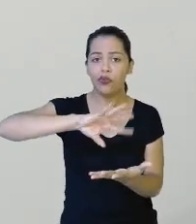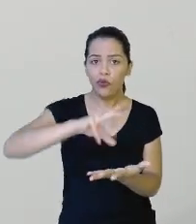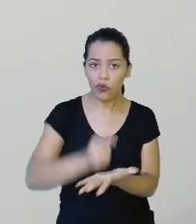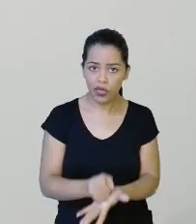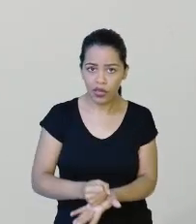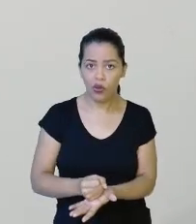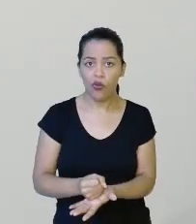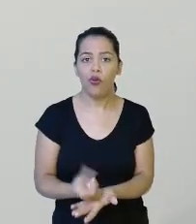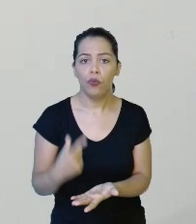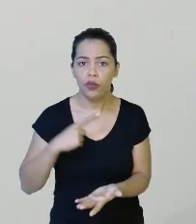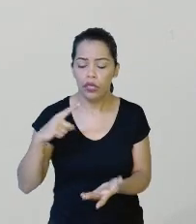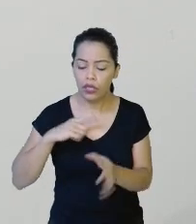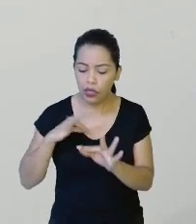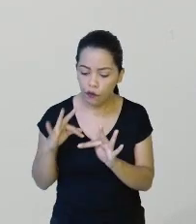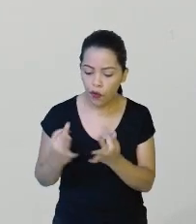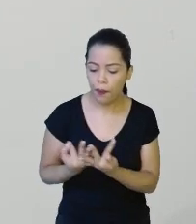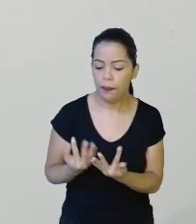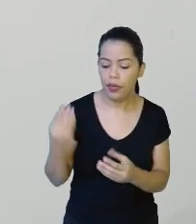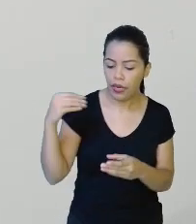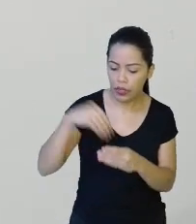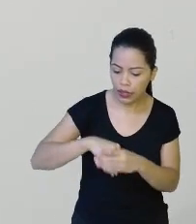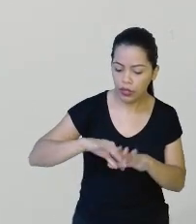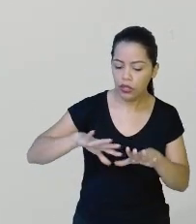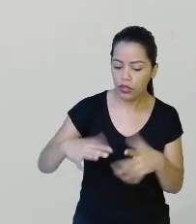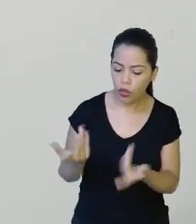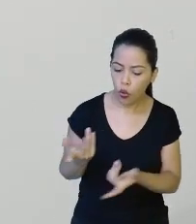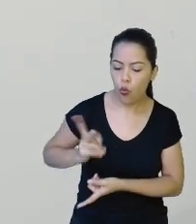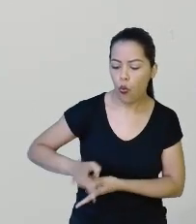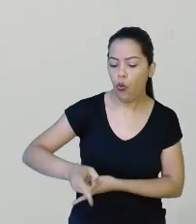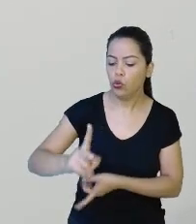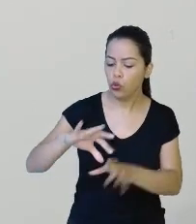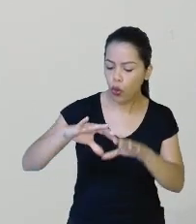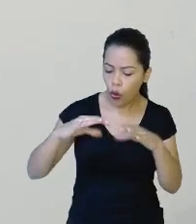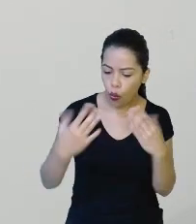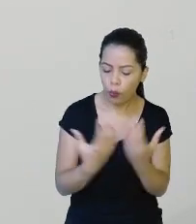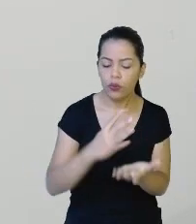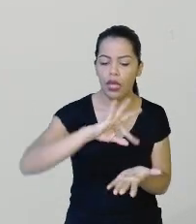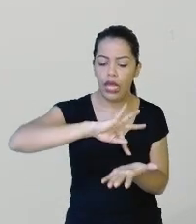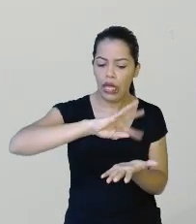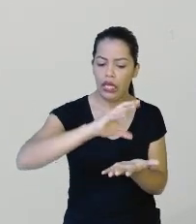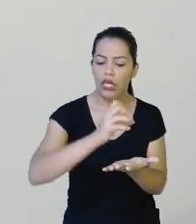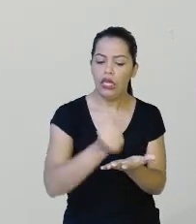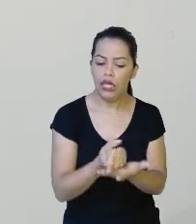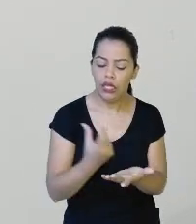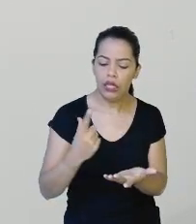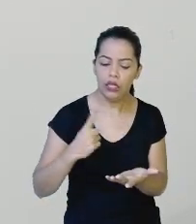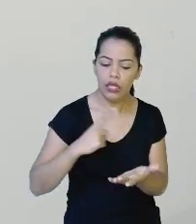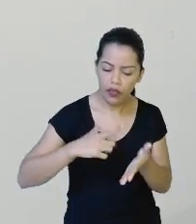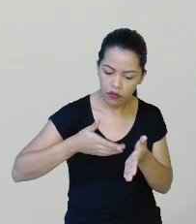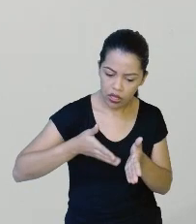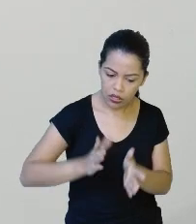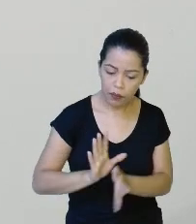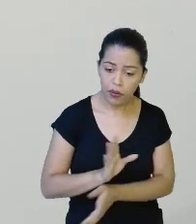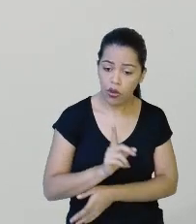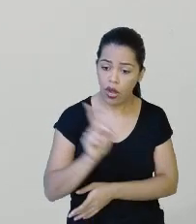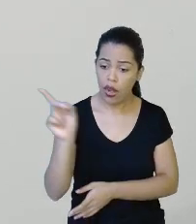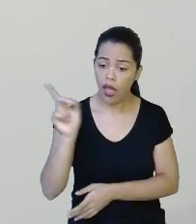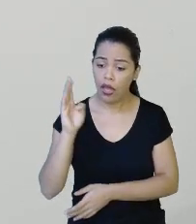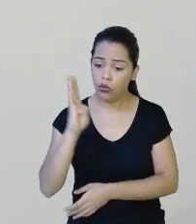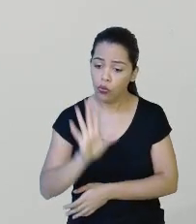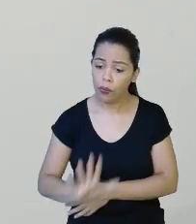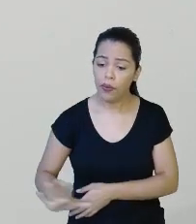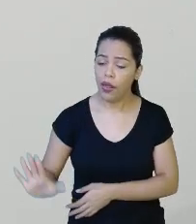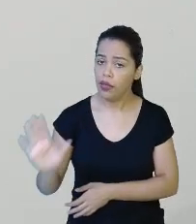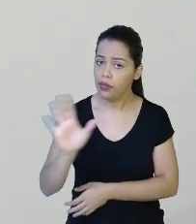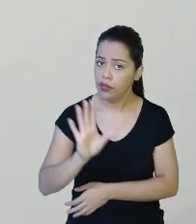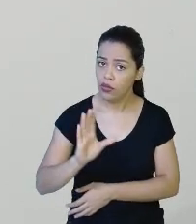elas continuam ainda, essas comunidades. Não é? Vieram de lá, tiveram sua origem lá no Brasil colônia, mas